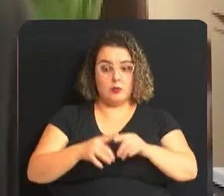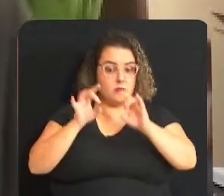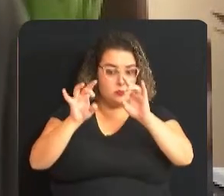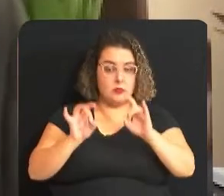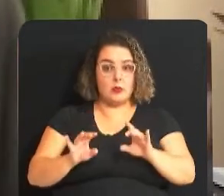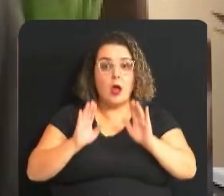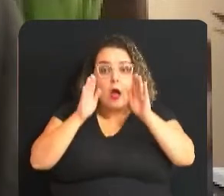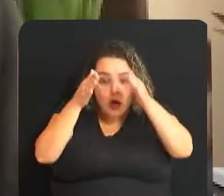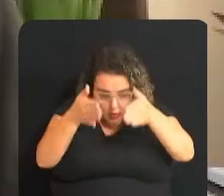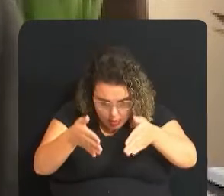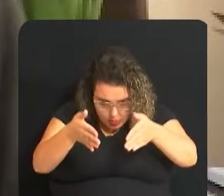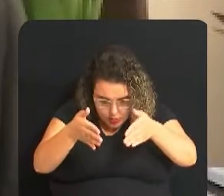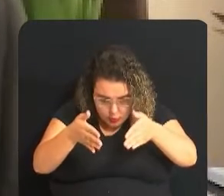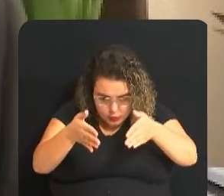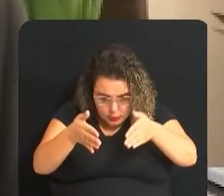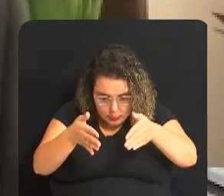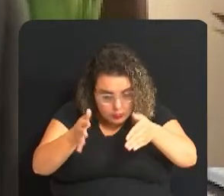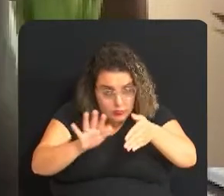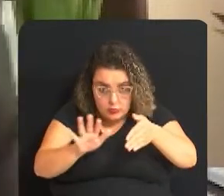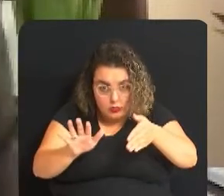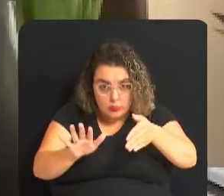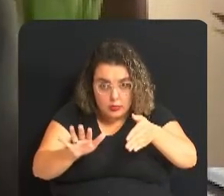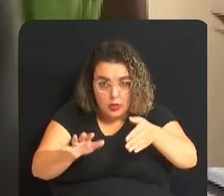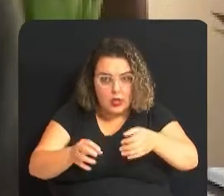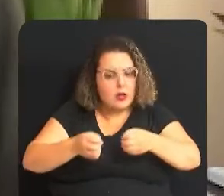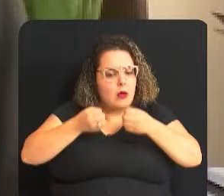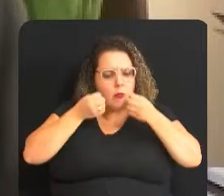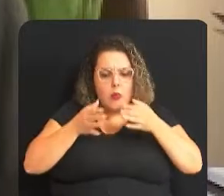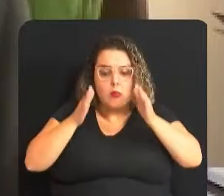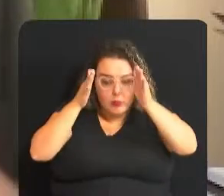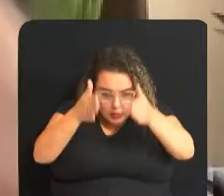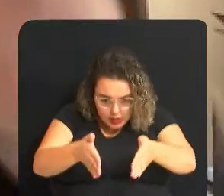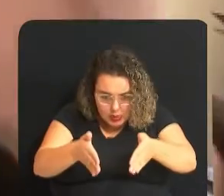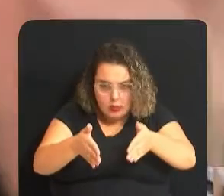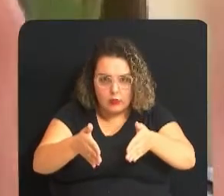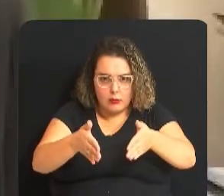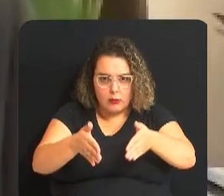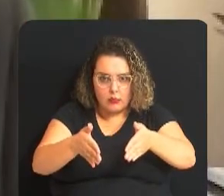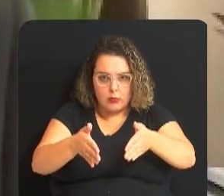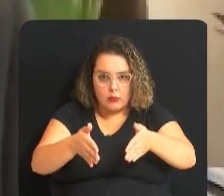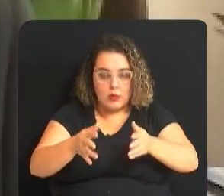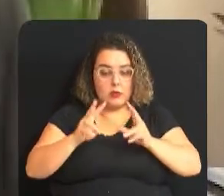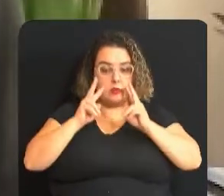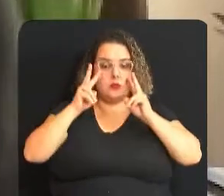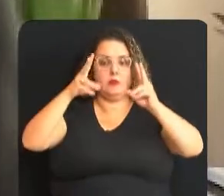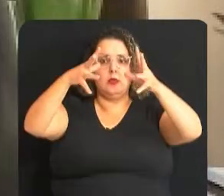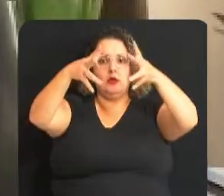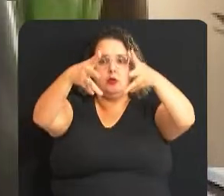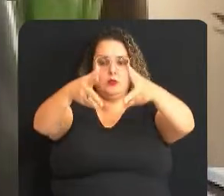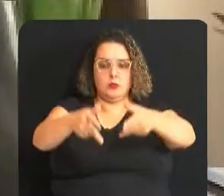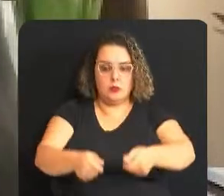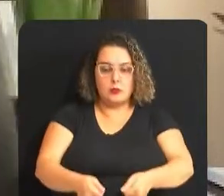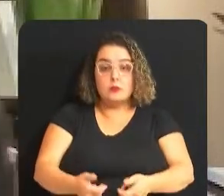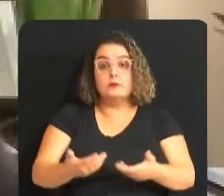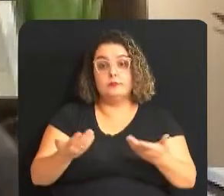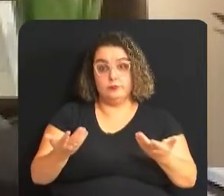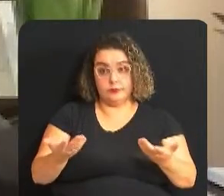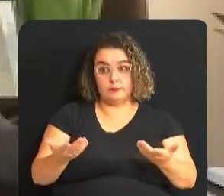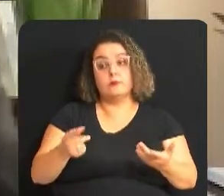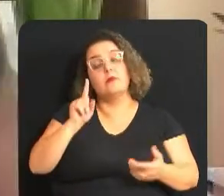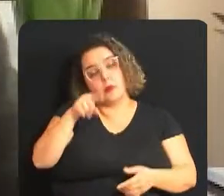aquela parte do corpo. Ele é muito bom naquela parte do corpo, mas ele não vê você como um todo. E é aí que o grande